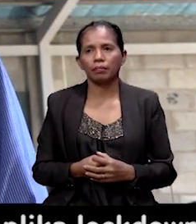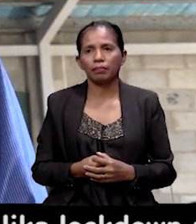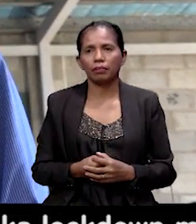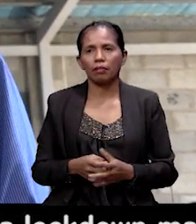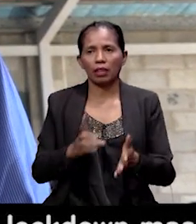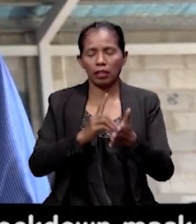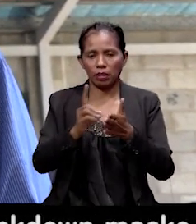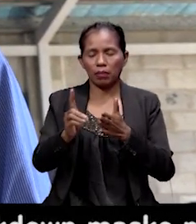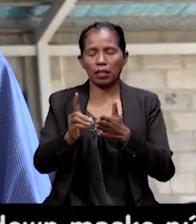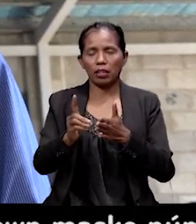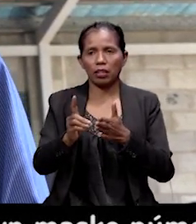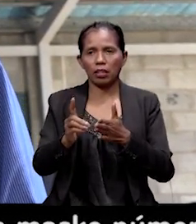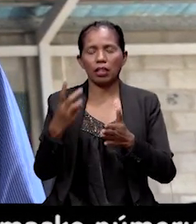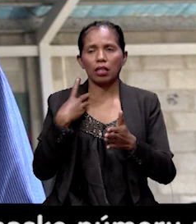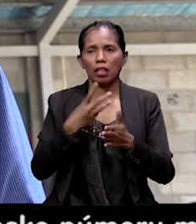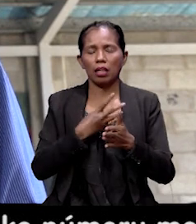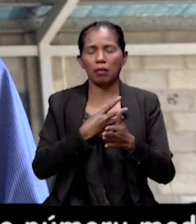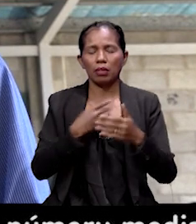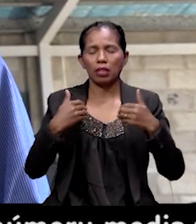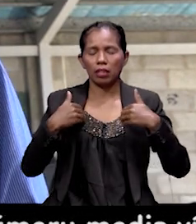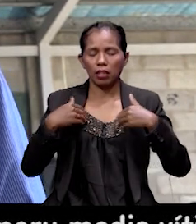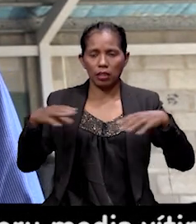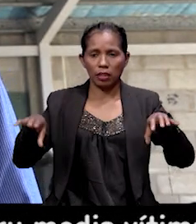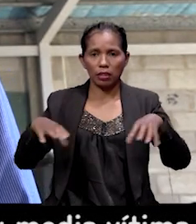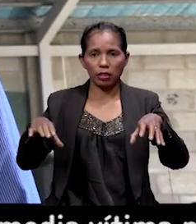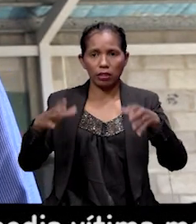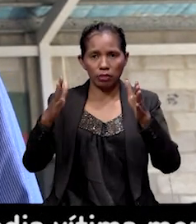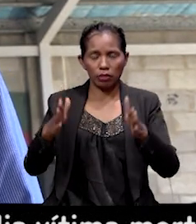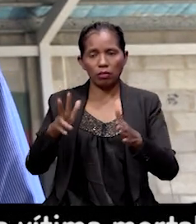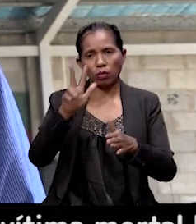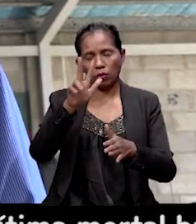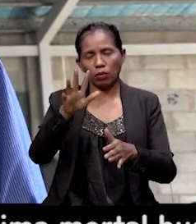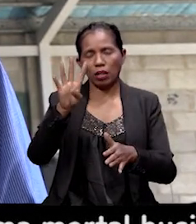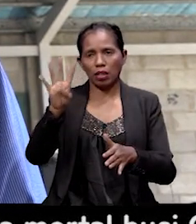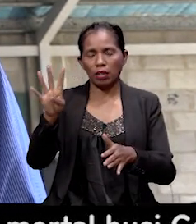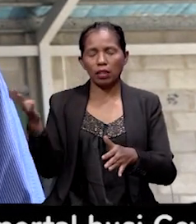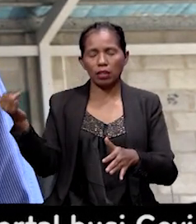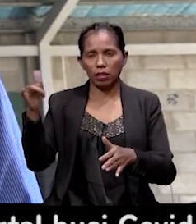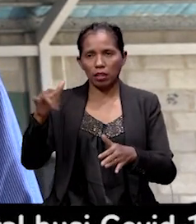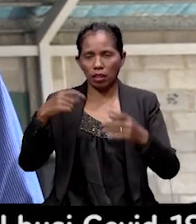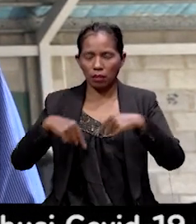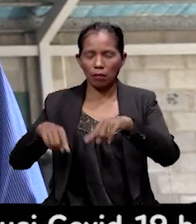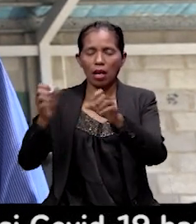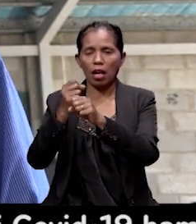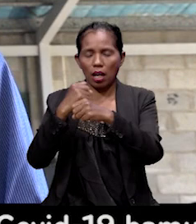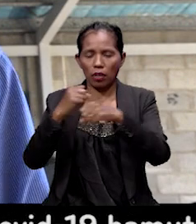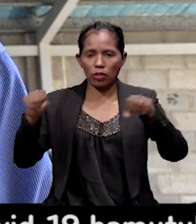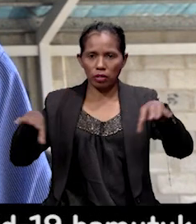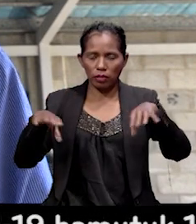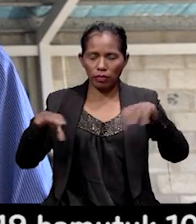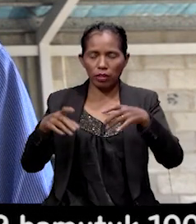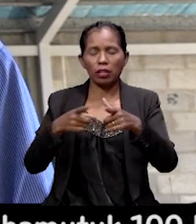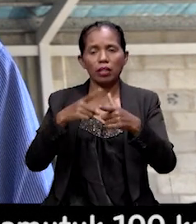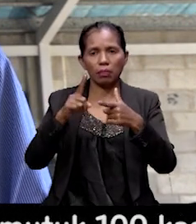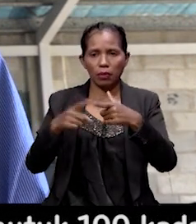semana kira liuba ami iha staff na intulu gahat kira bahala diyan servisu depois